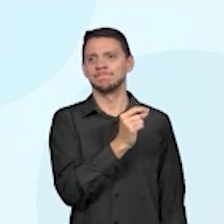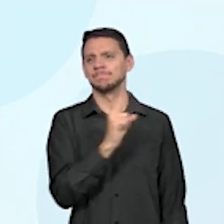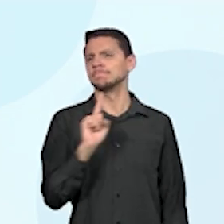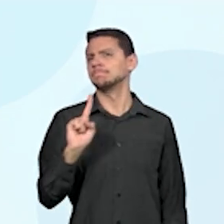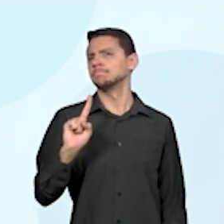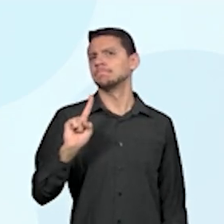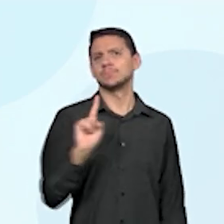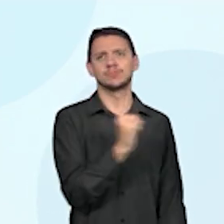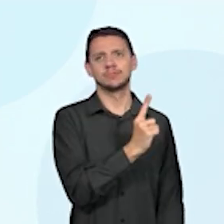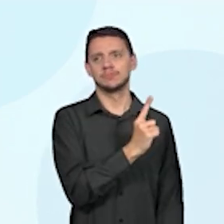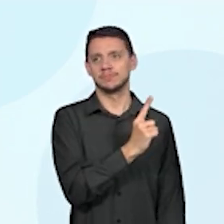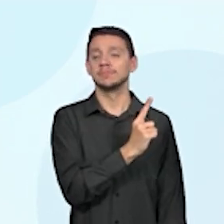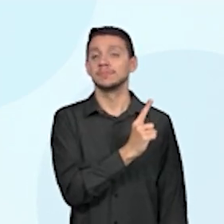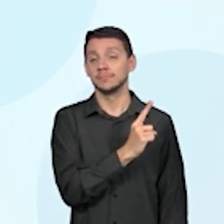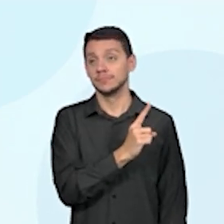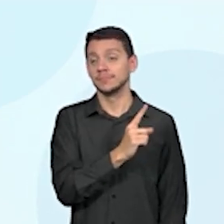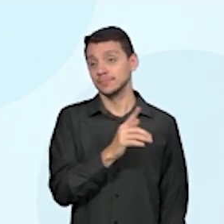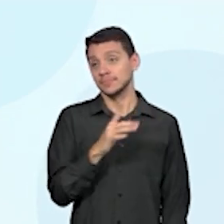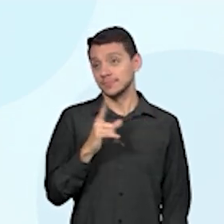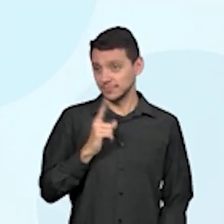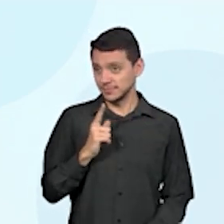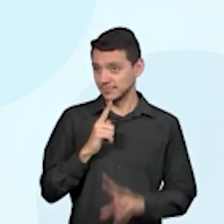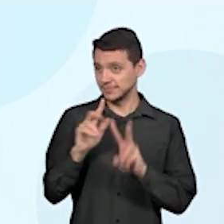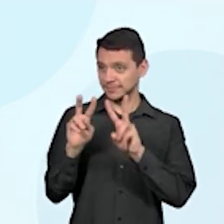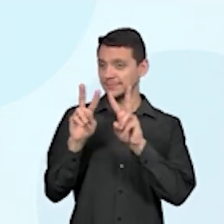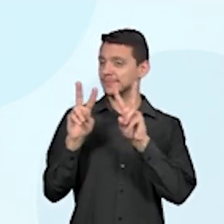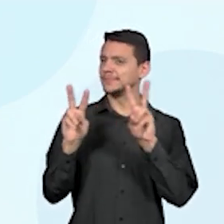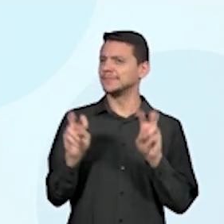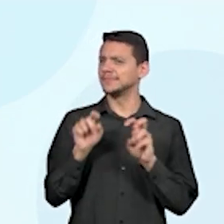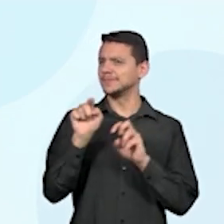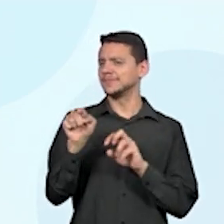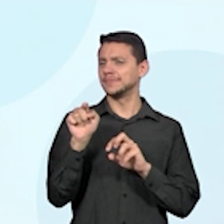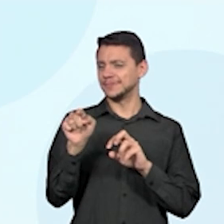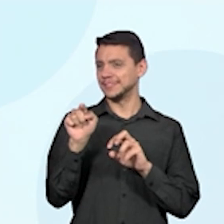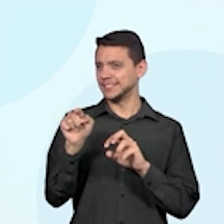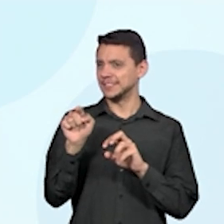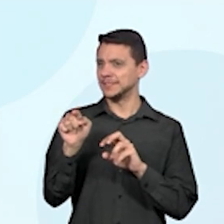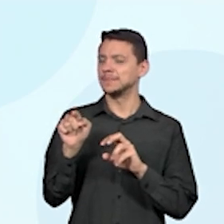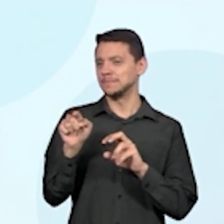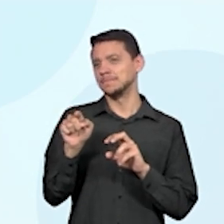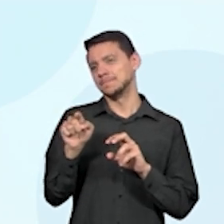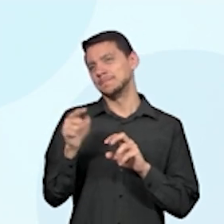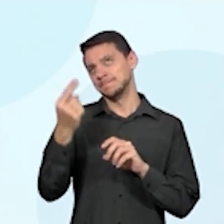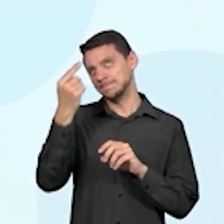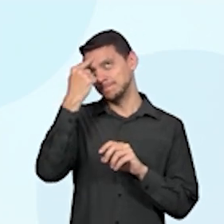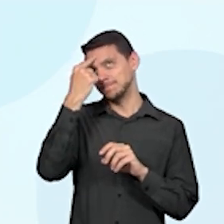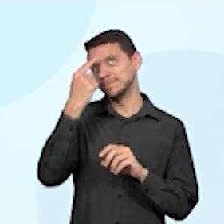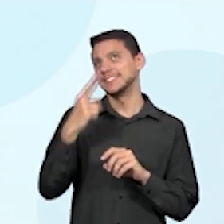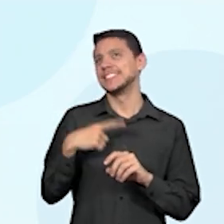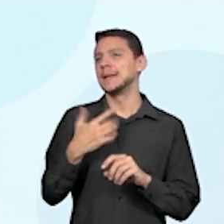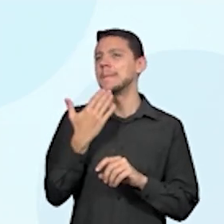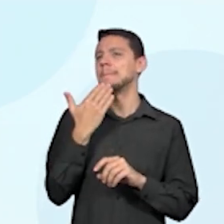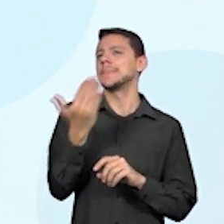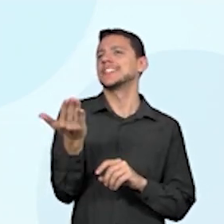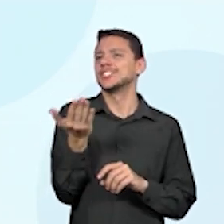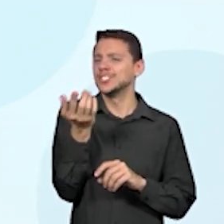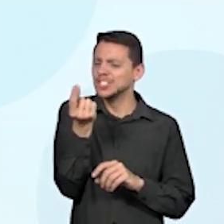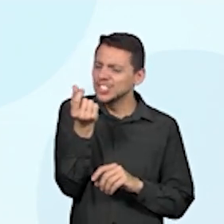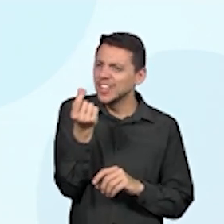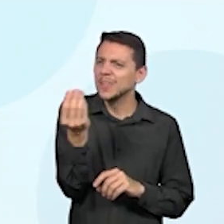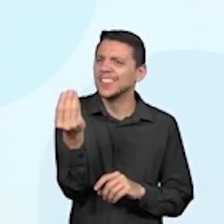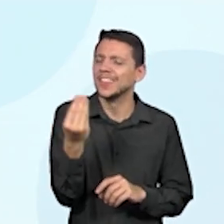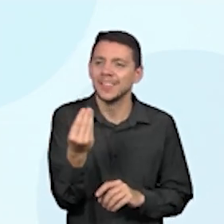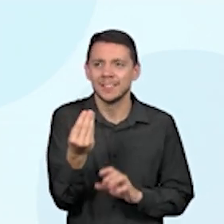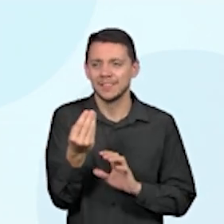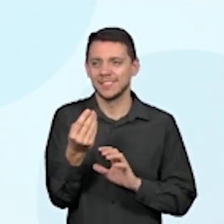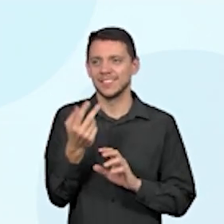né, como diz o nome da tirinha, a respeito aí do que ele achava que estavam pedindo o dinheiro para ele, eu acho que ele não vai